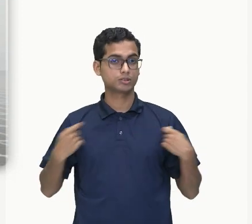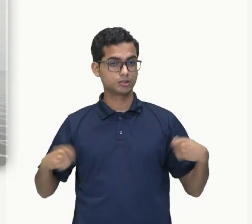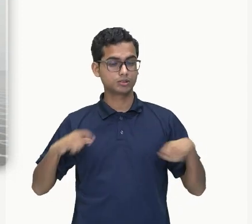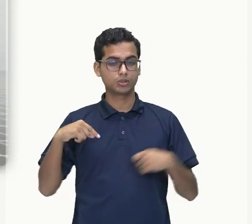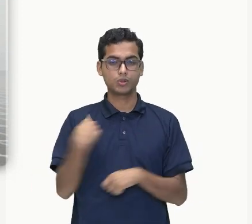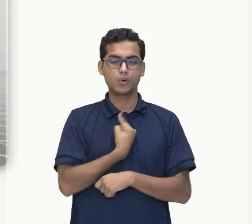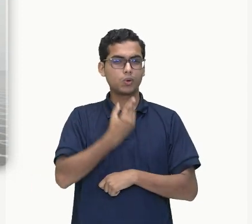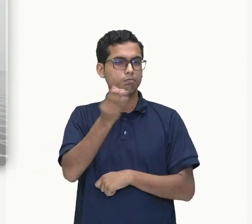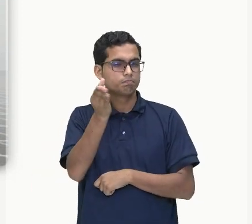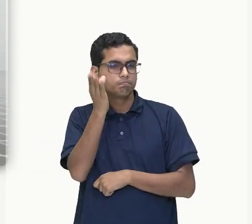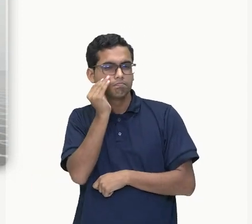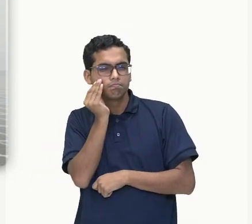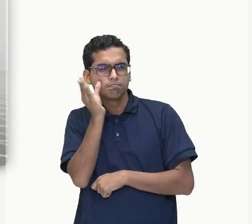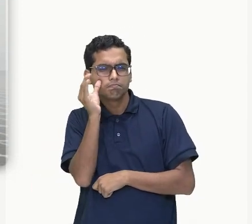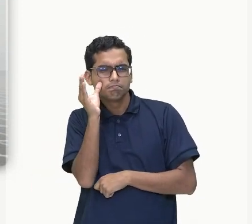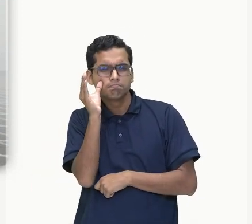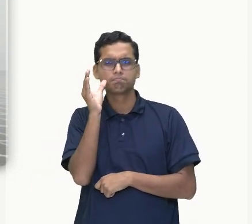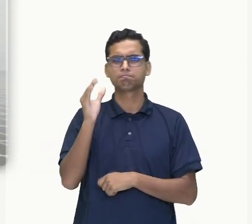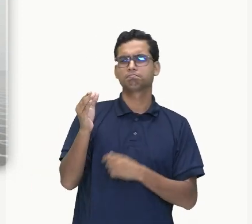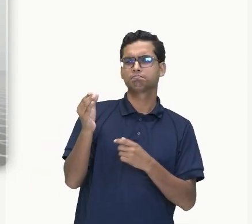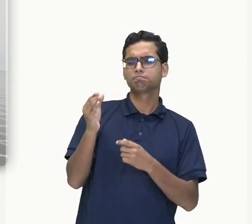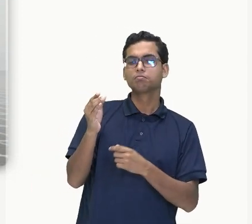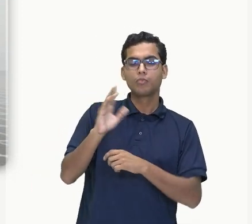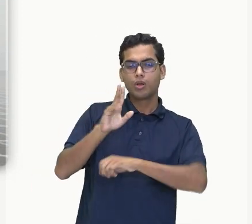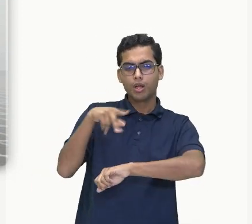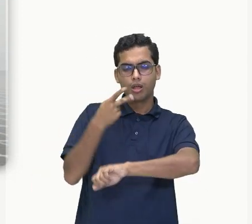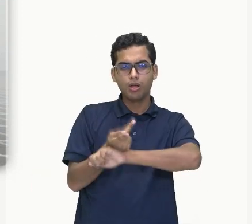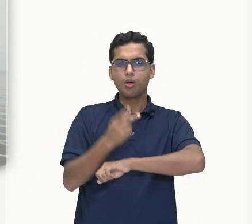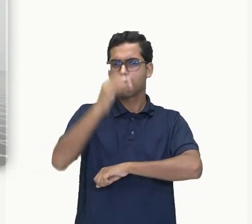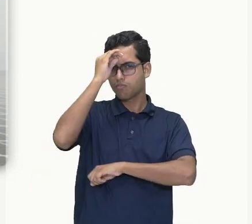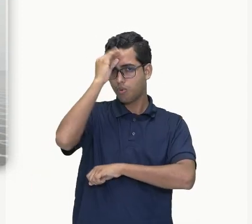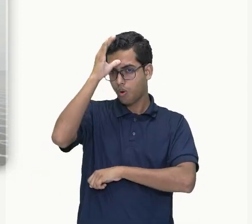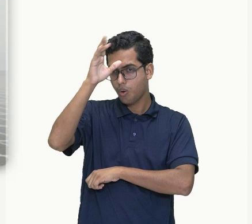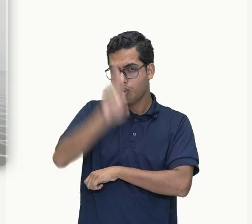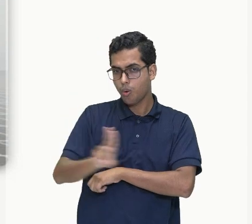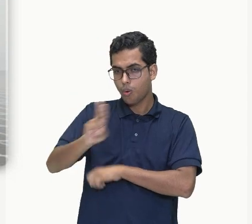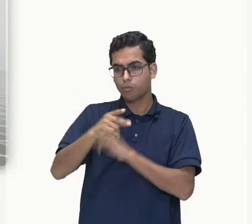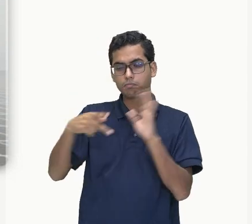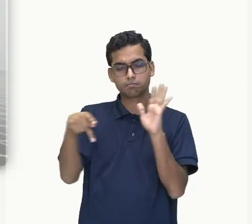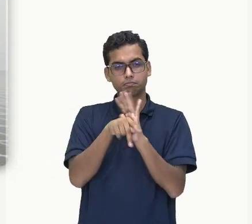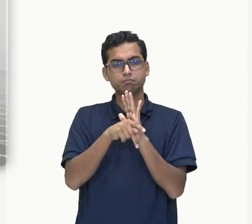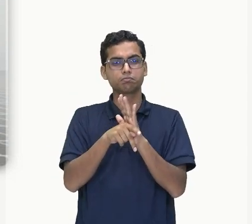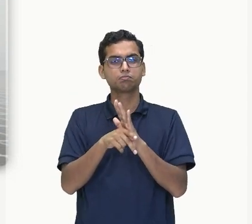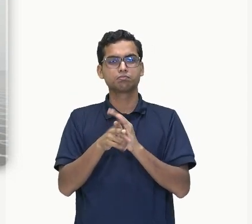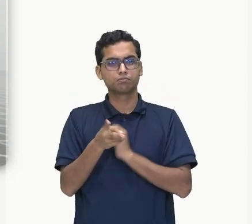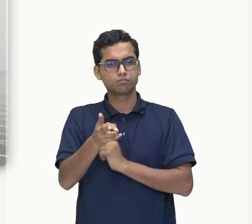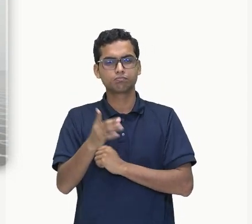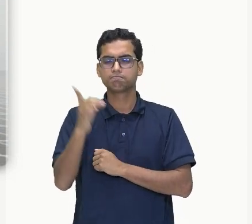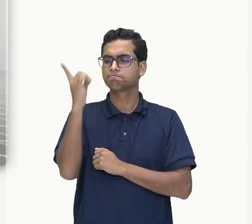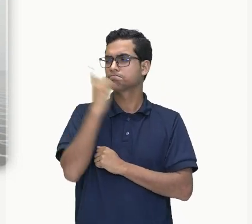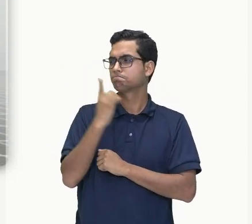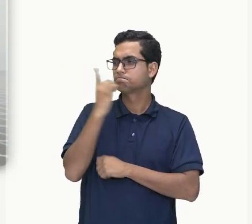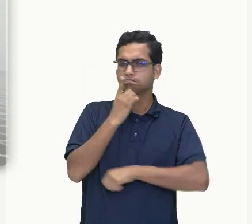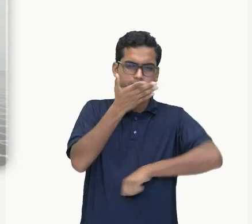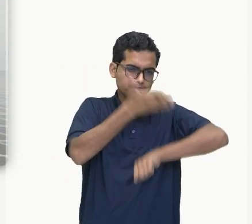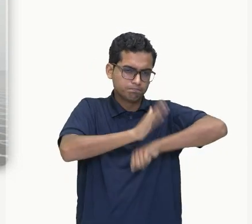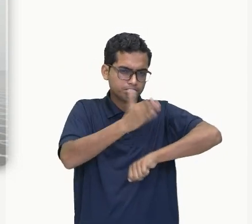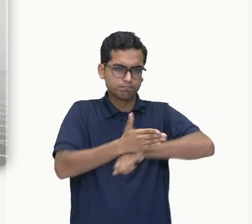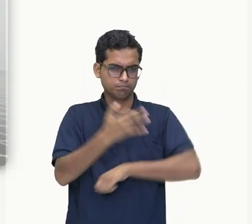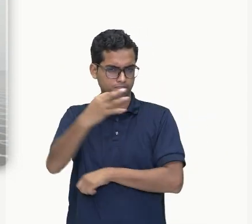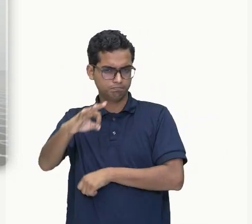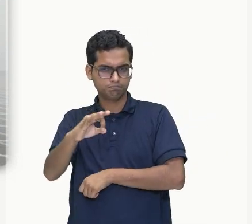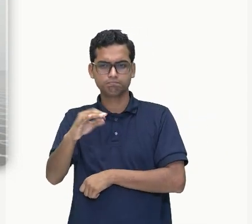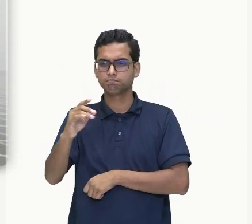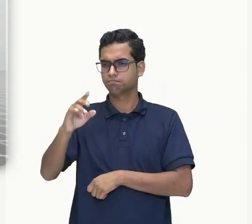apenas observar para poder aplicar esse conhecimento, né, no nosso dia a dia, tá certo? Então, só